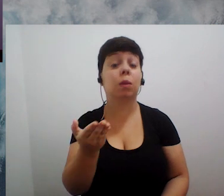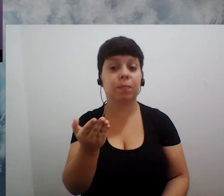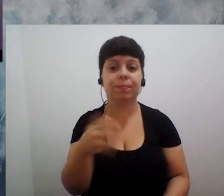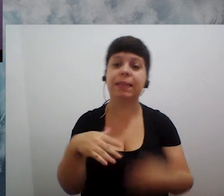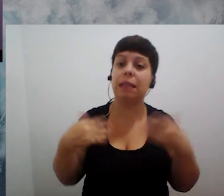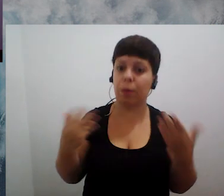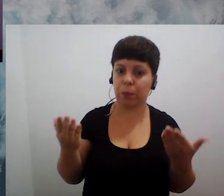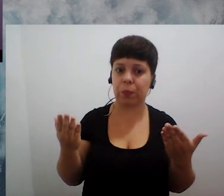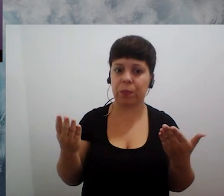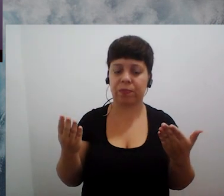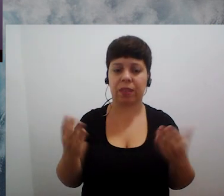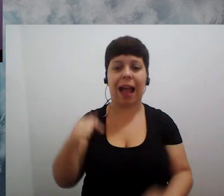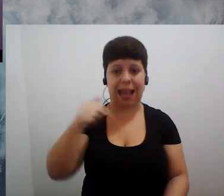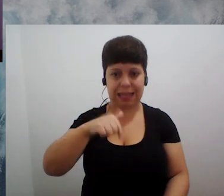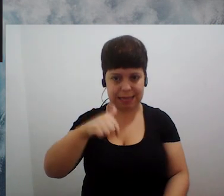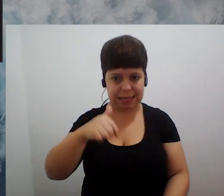Então,